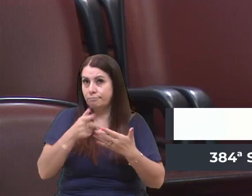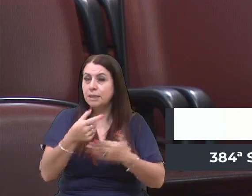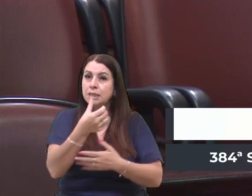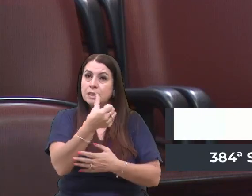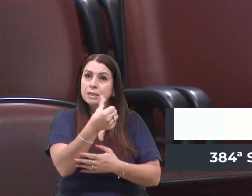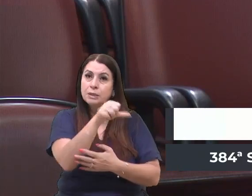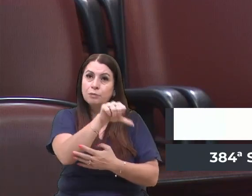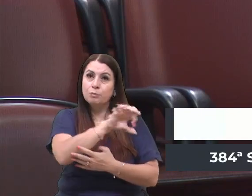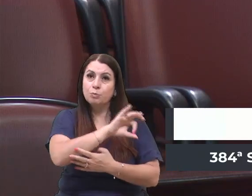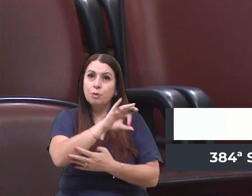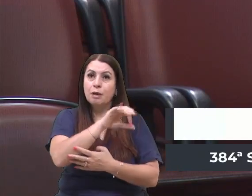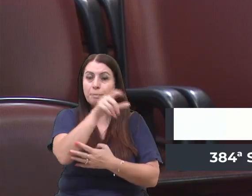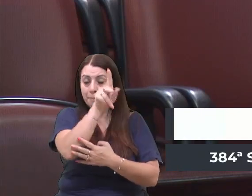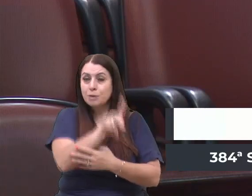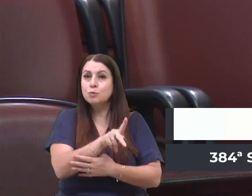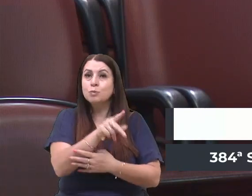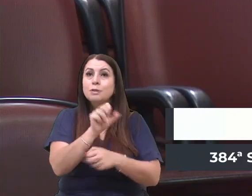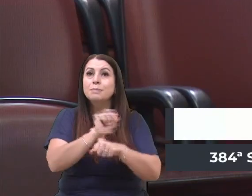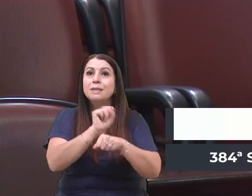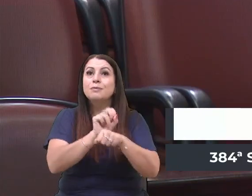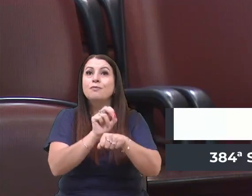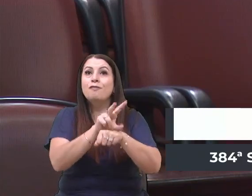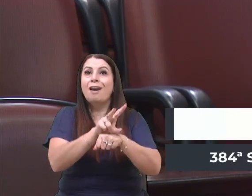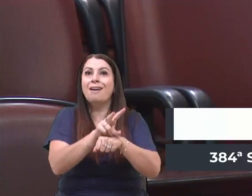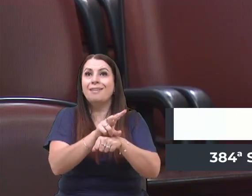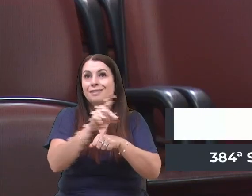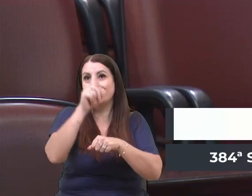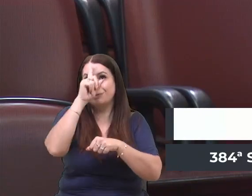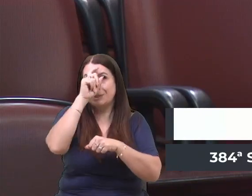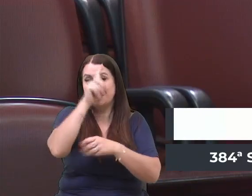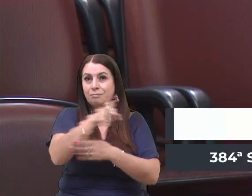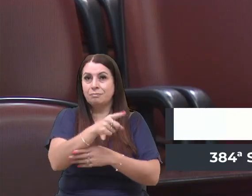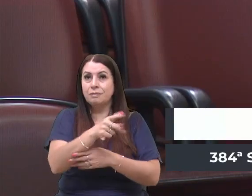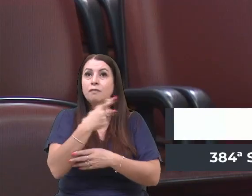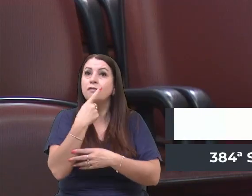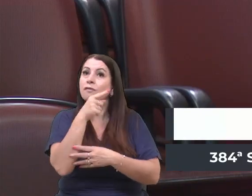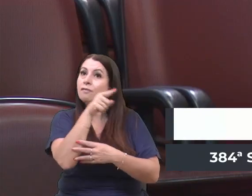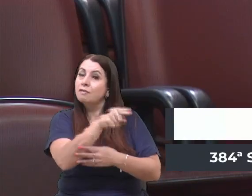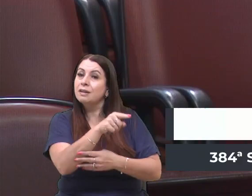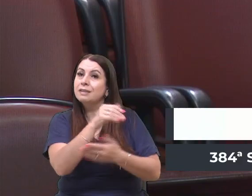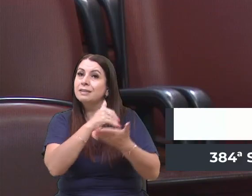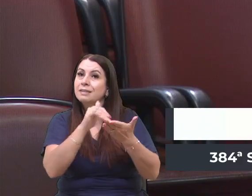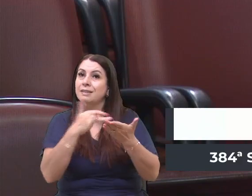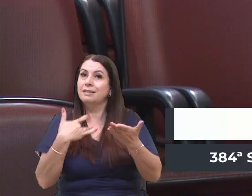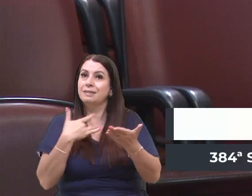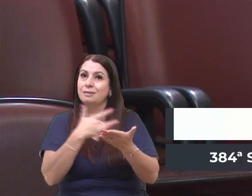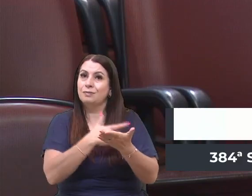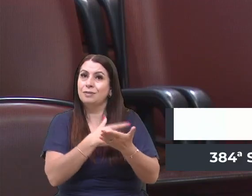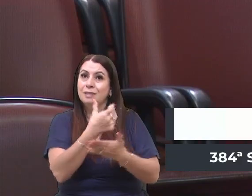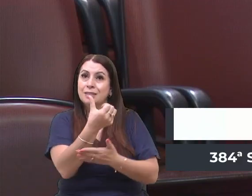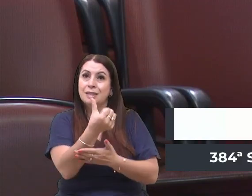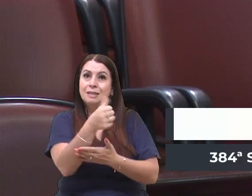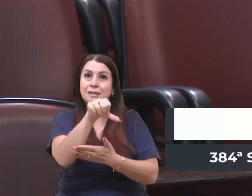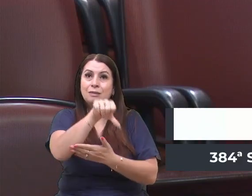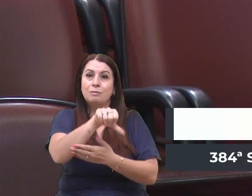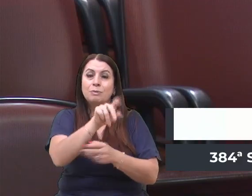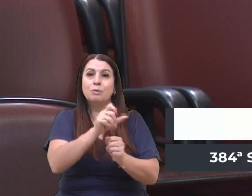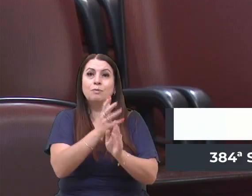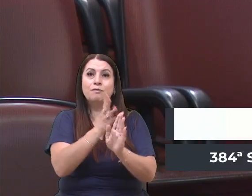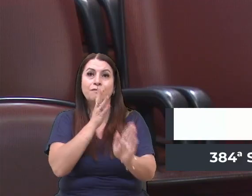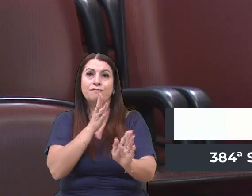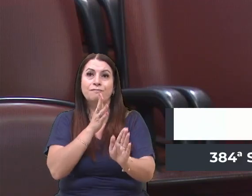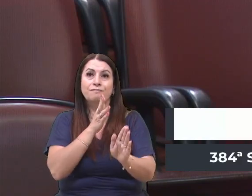69 pessoas estavam aguardando vagas nos hospitais, palavras da secretária municipal de saúde, 69 pessoas aguardando leitos.